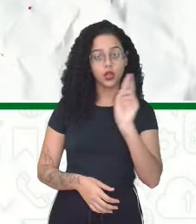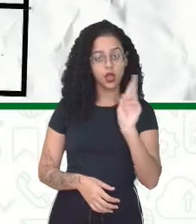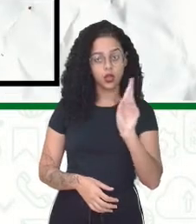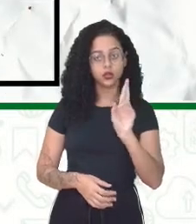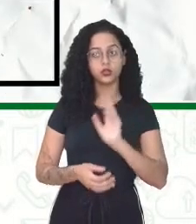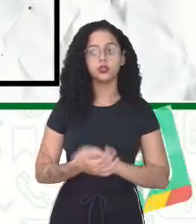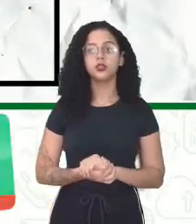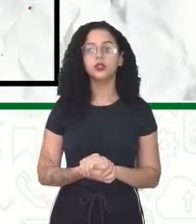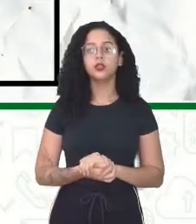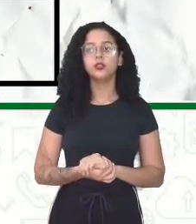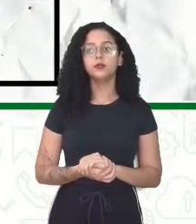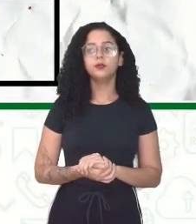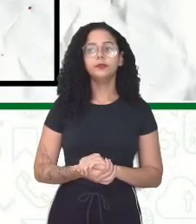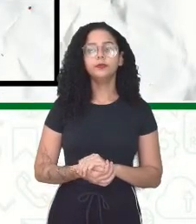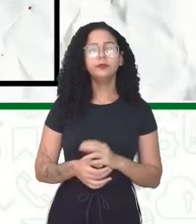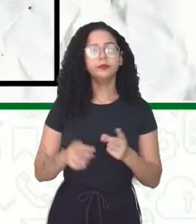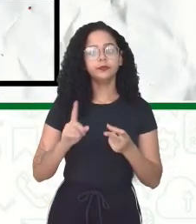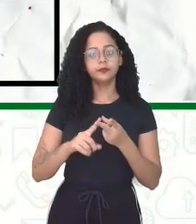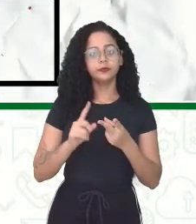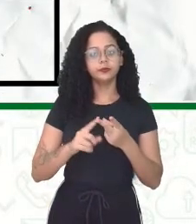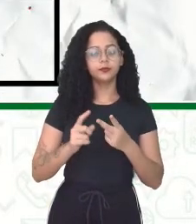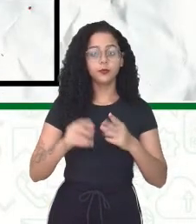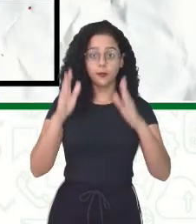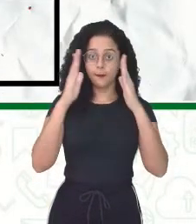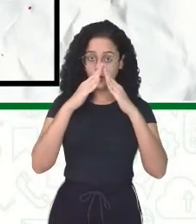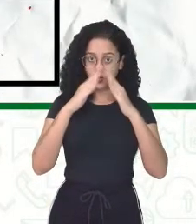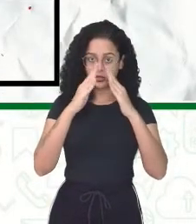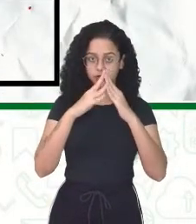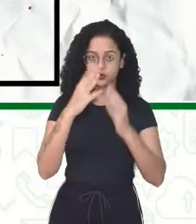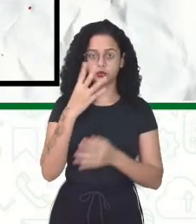aí nós vimos para moradia,